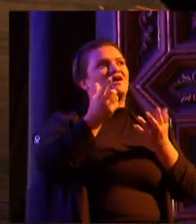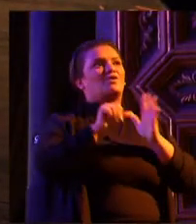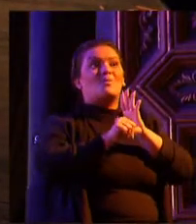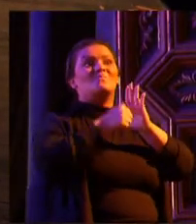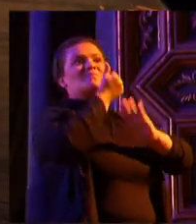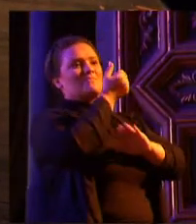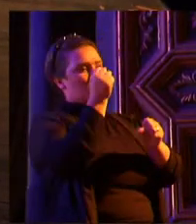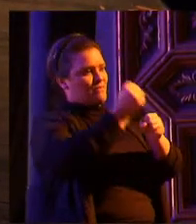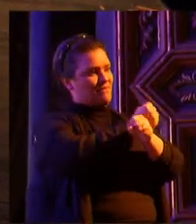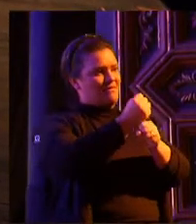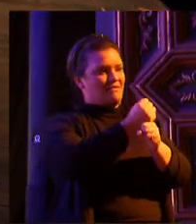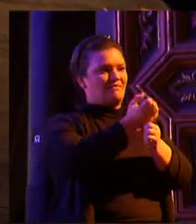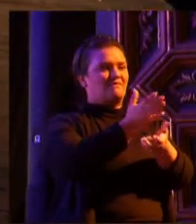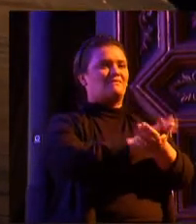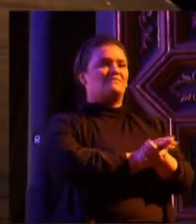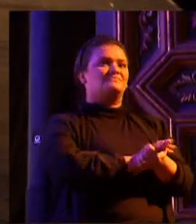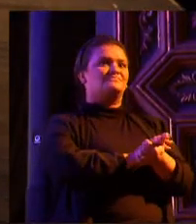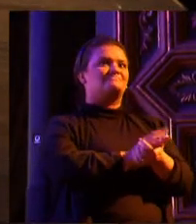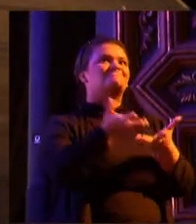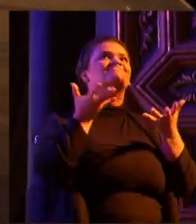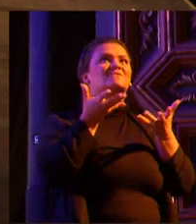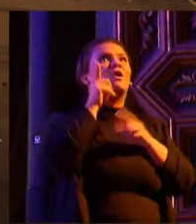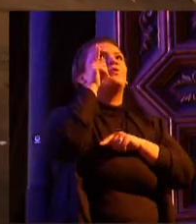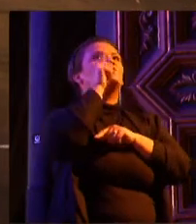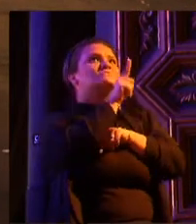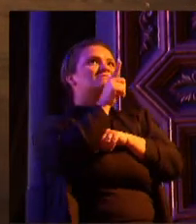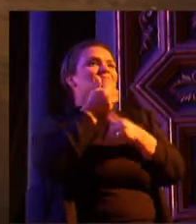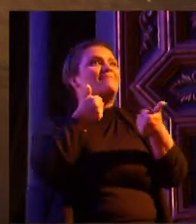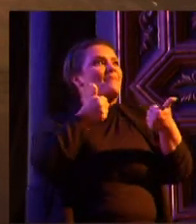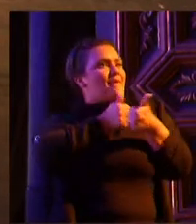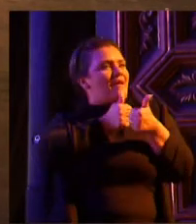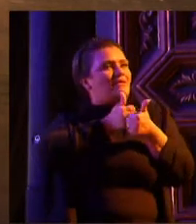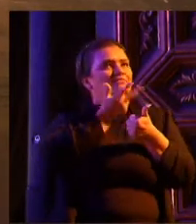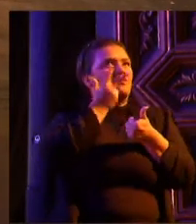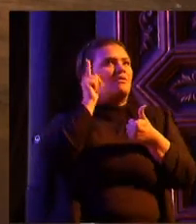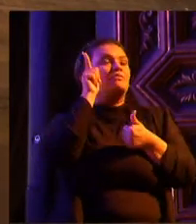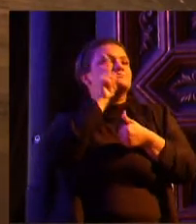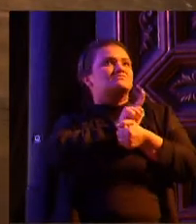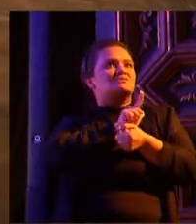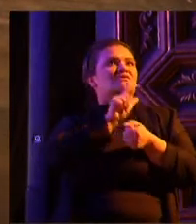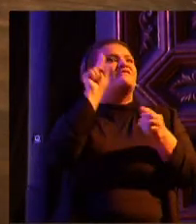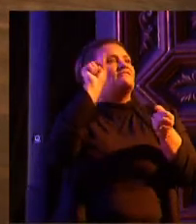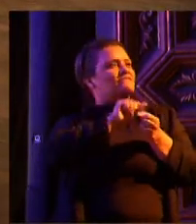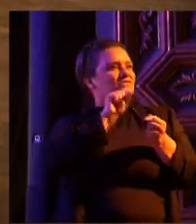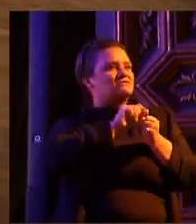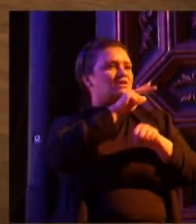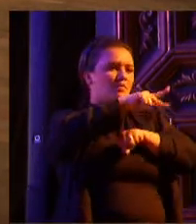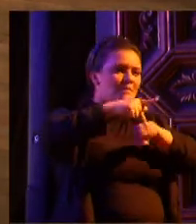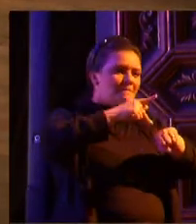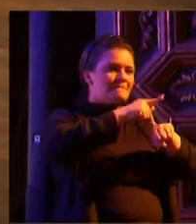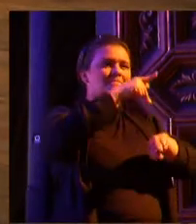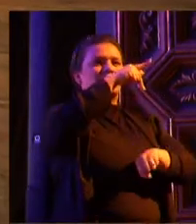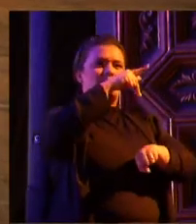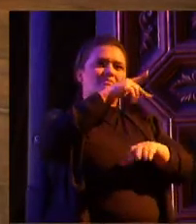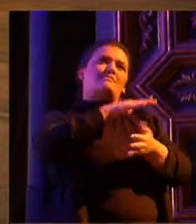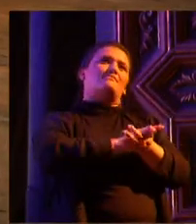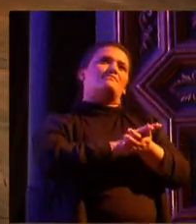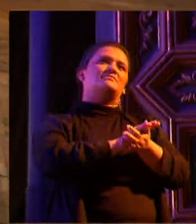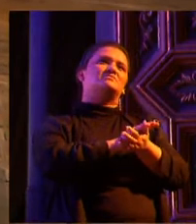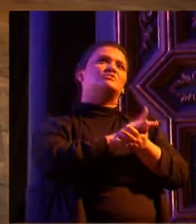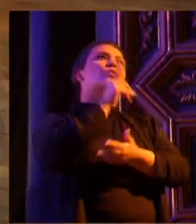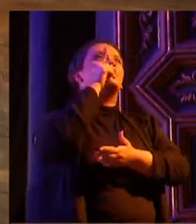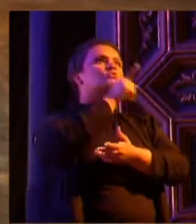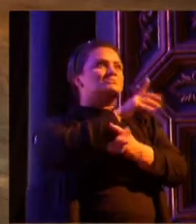ano que a gente tenha conseguido chegar perto de fazer um prêmio que abrace